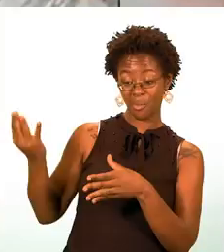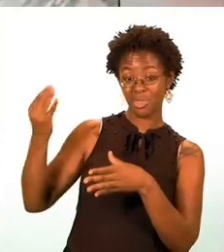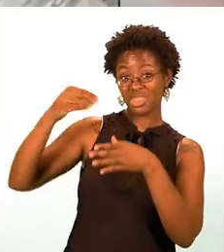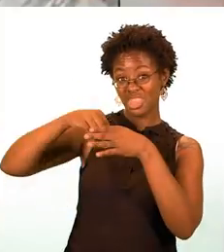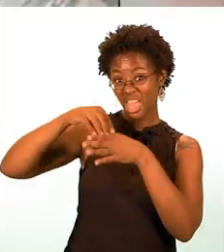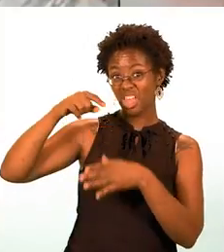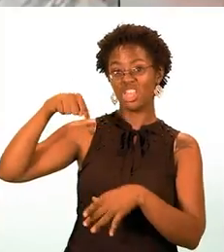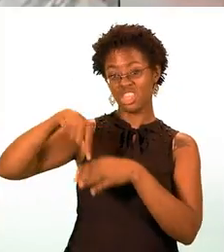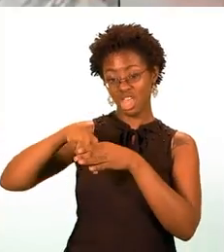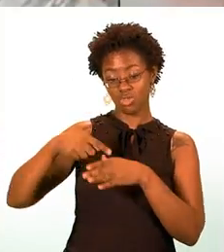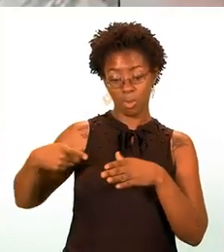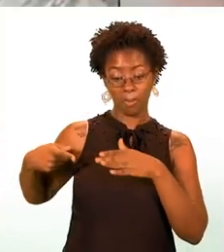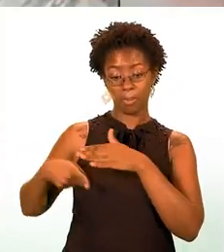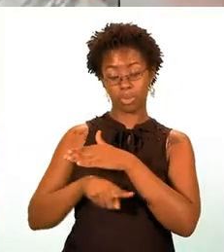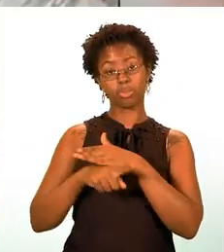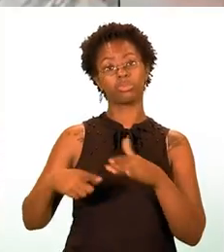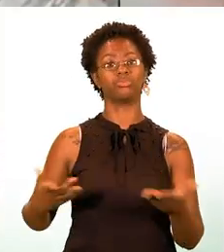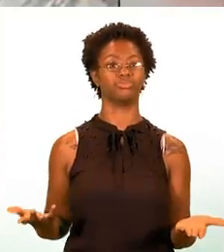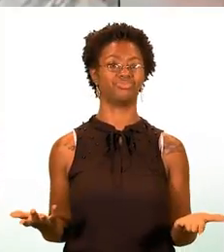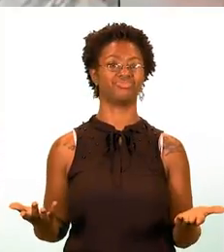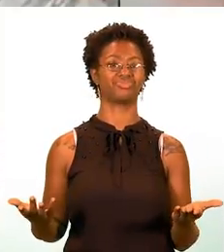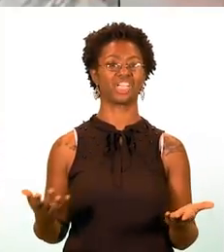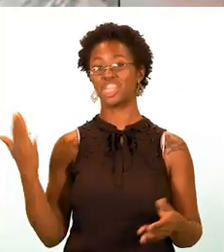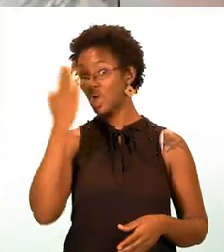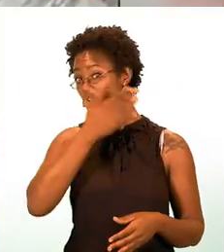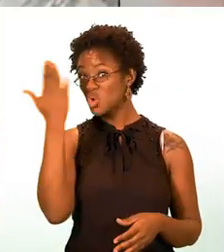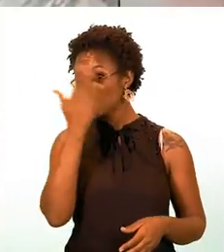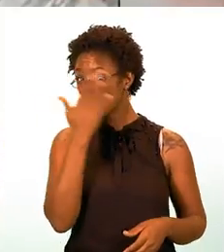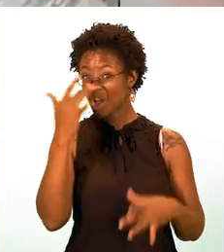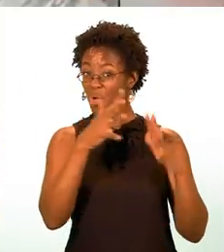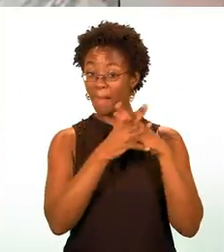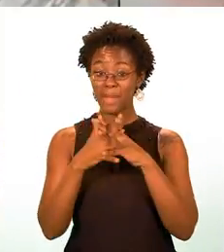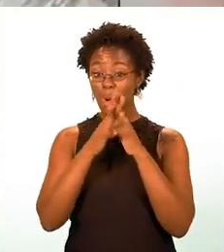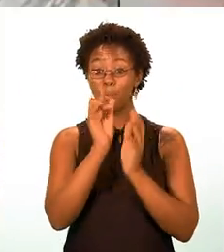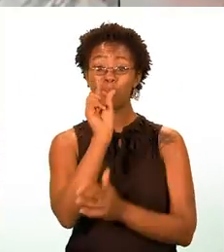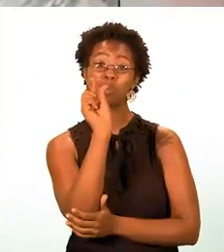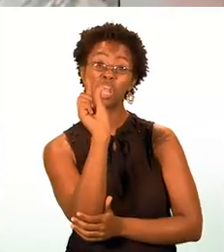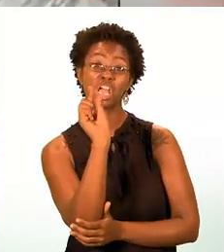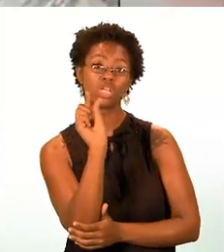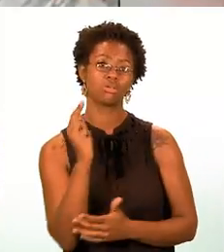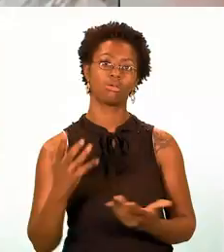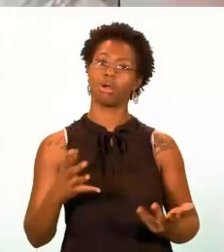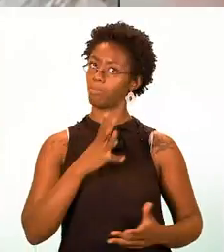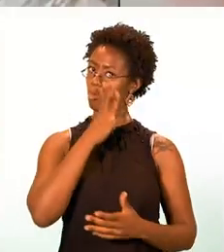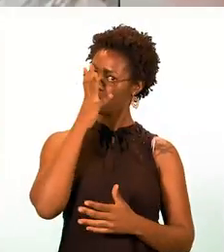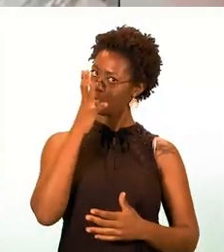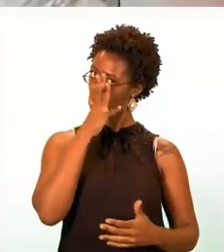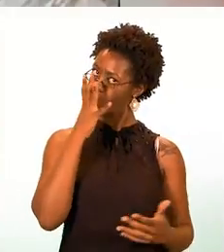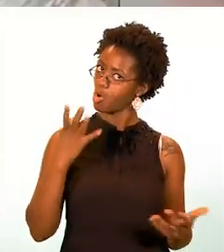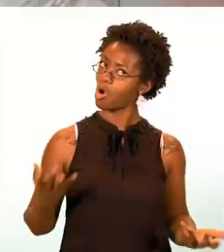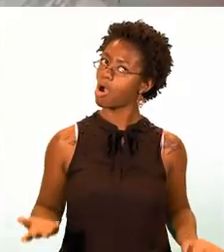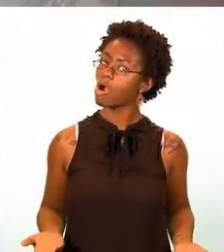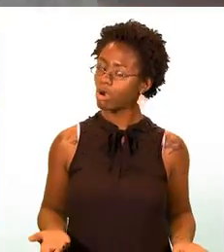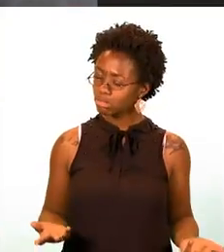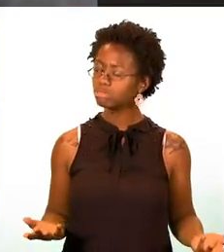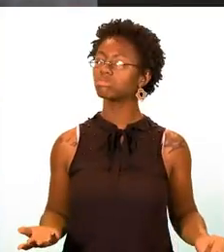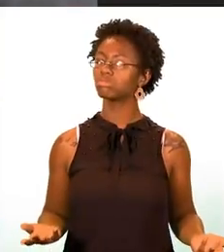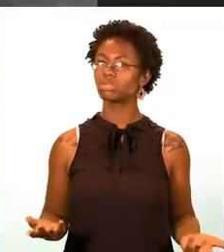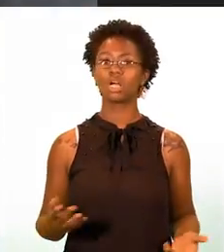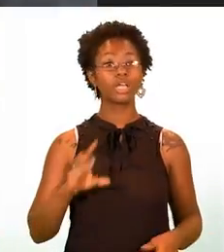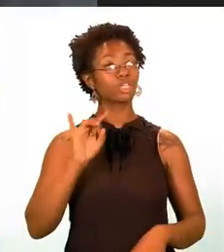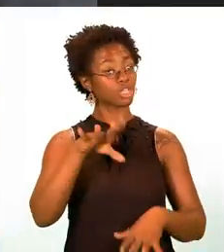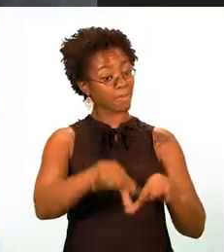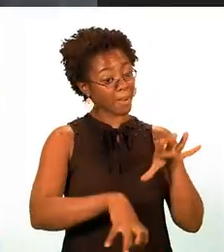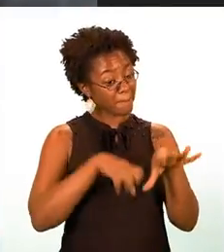caminhão em relação à cratera. Você mal vê o caminhão ali dentro. Olha que absurdo. E isso olha é para